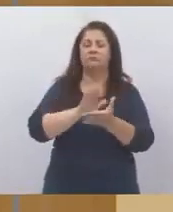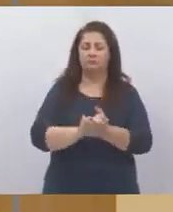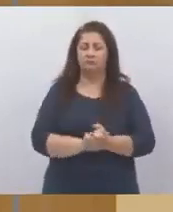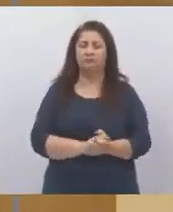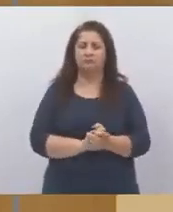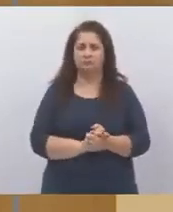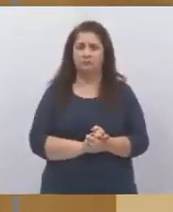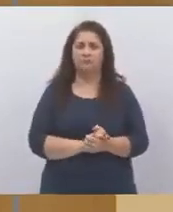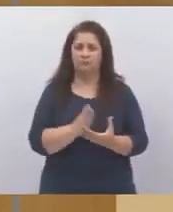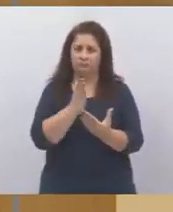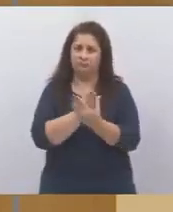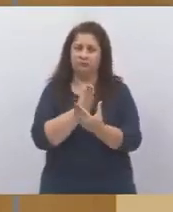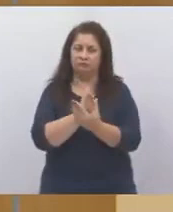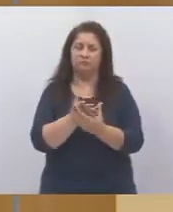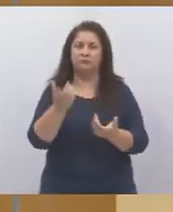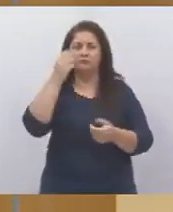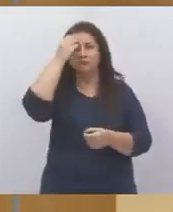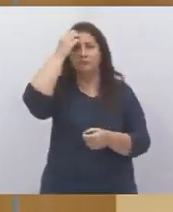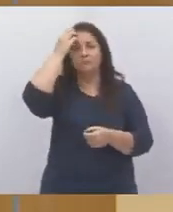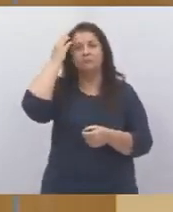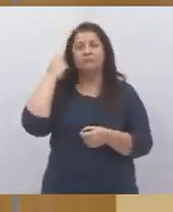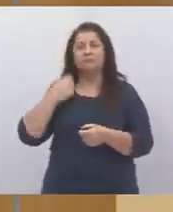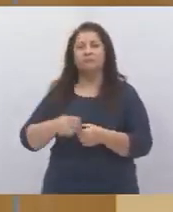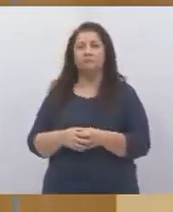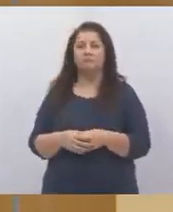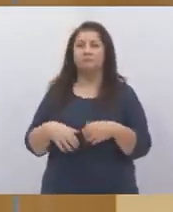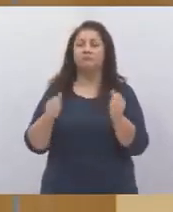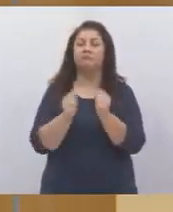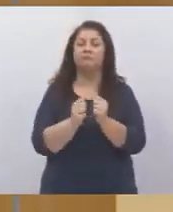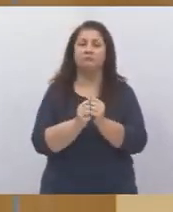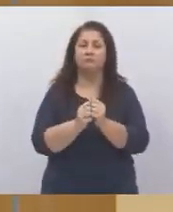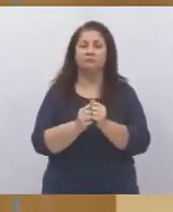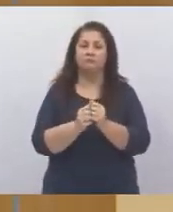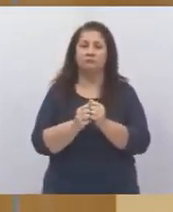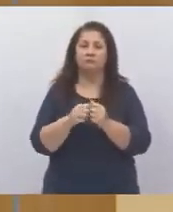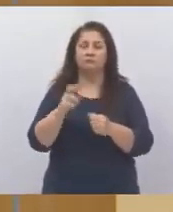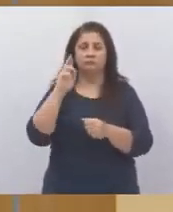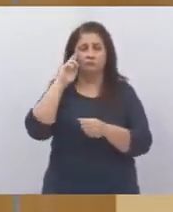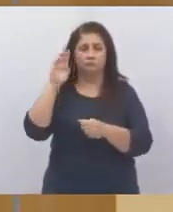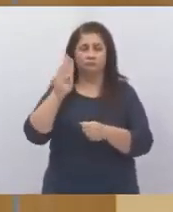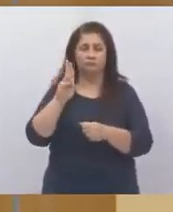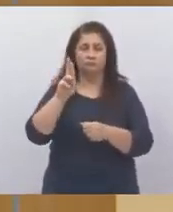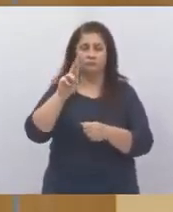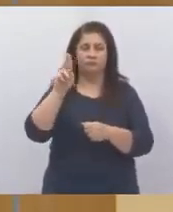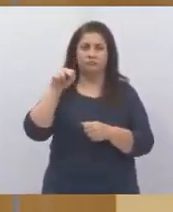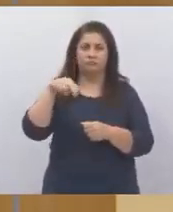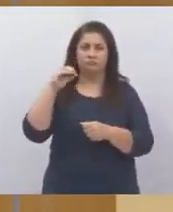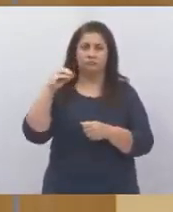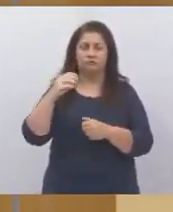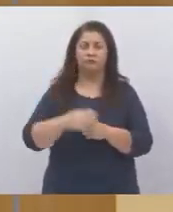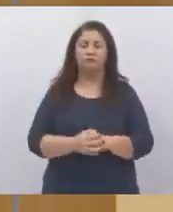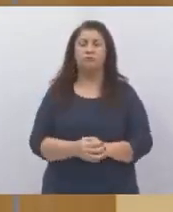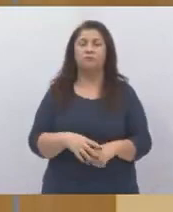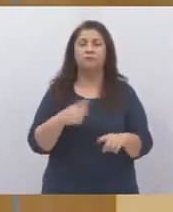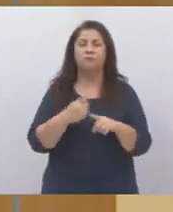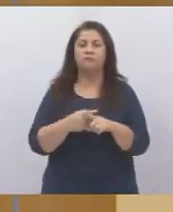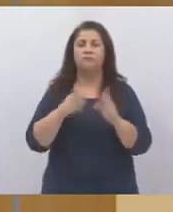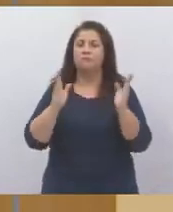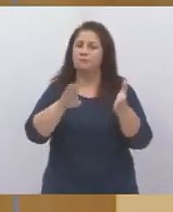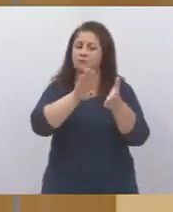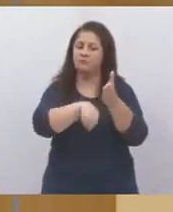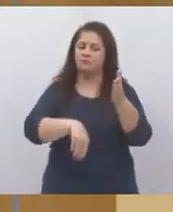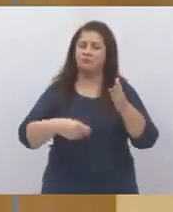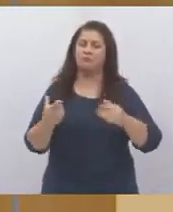Defensoria Pública esse esse procedimento está com Dr Bruno milagre que está acompanhando essa solução porque foi retirado o